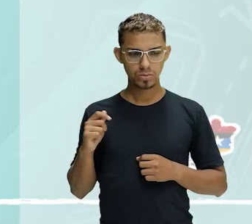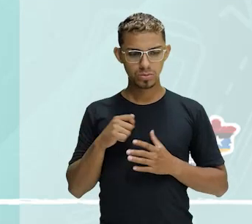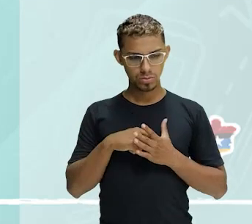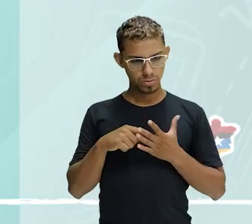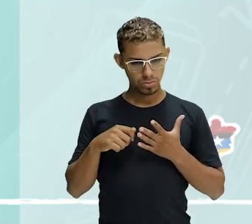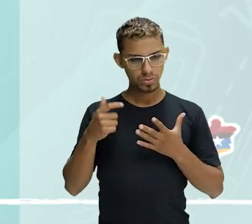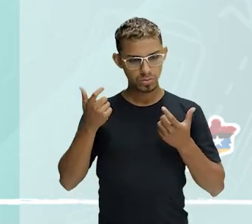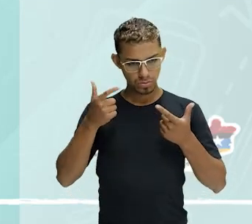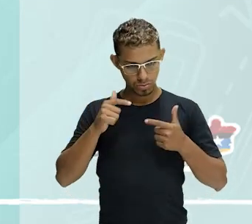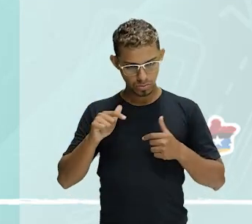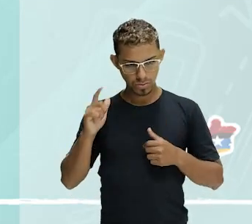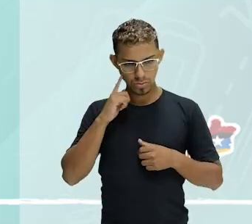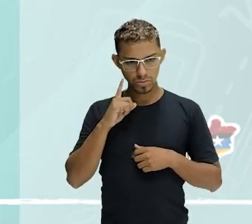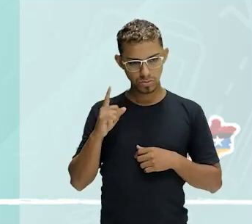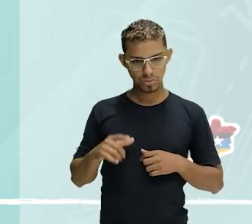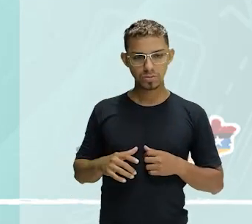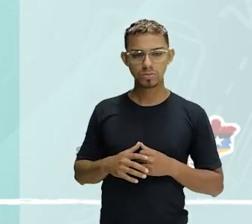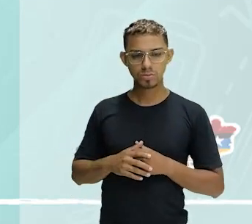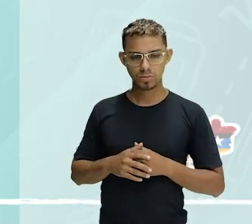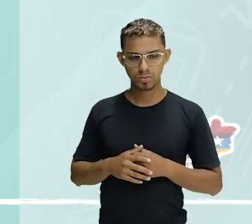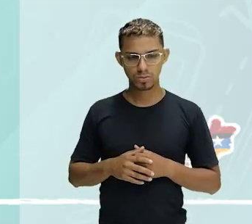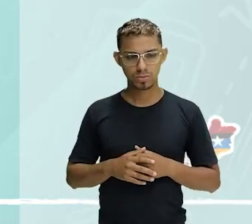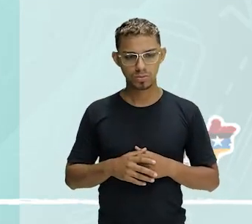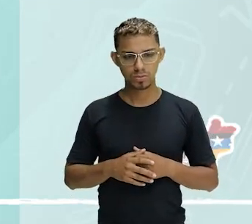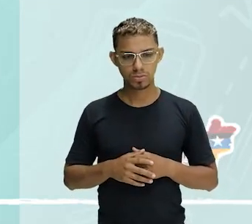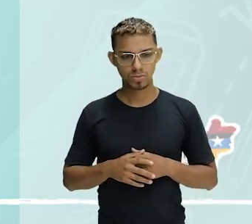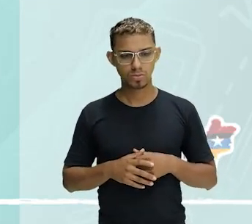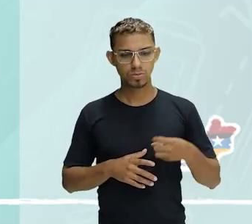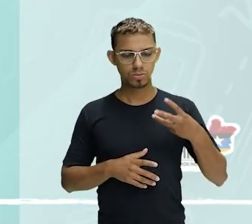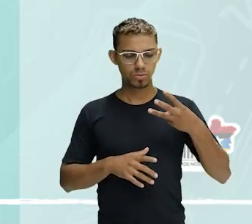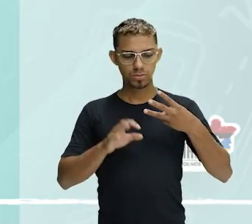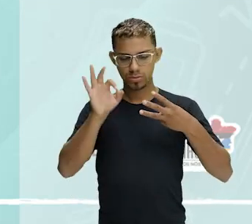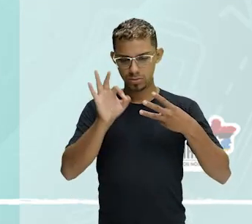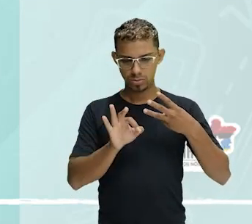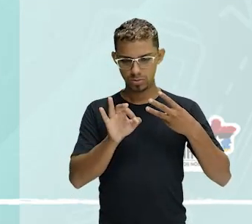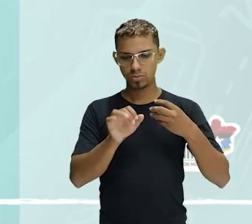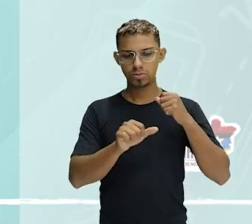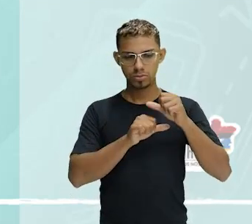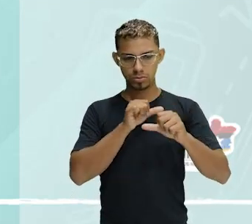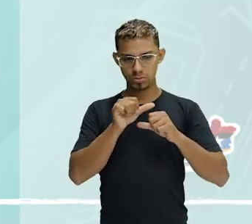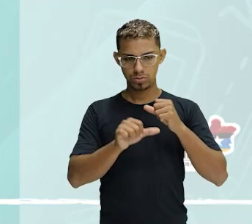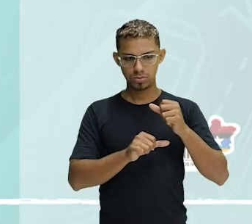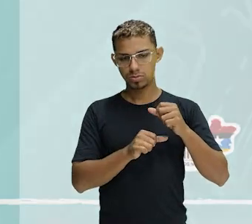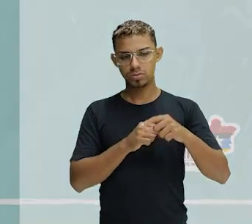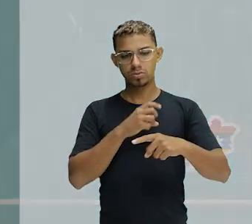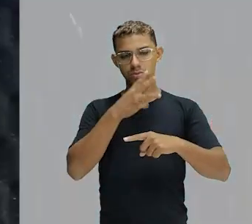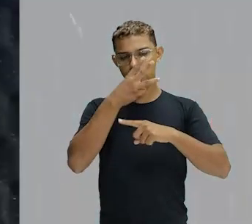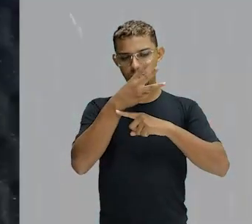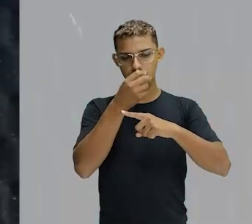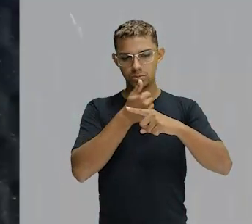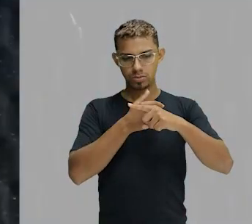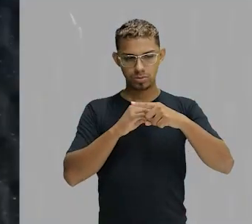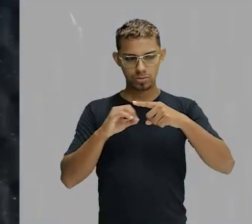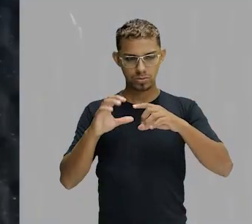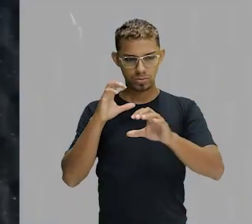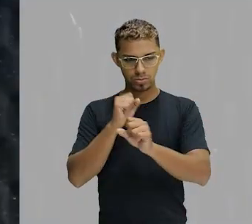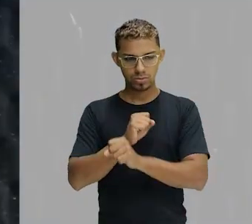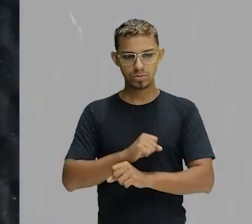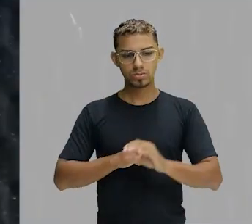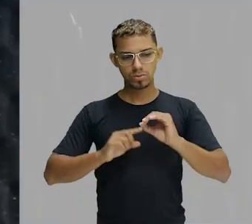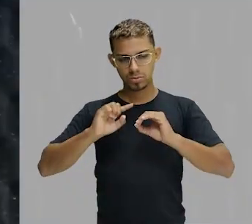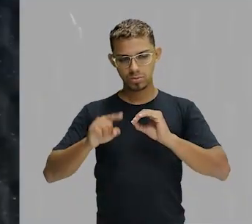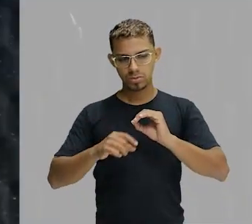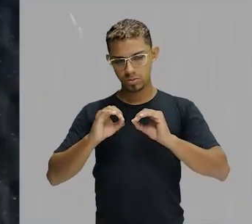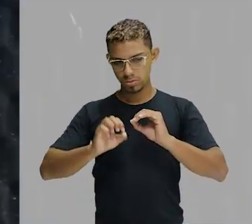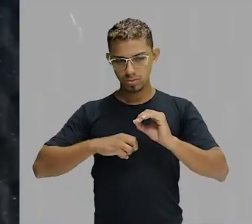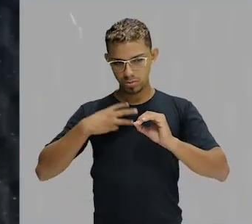tá? Essa taxa que está com o símbolo de porcentagem, vamos escrever no decimal. Então, essa taxa já é o 0,03. Se